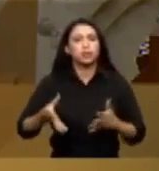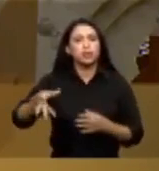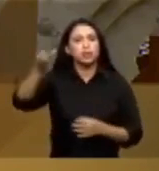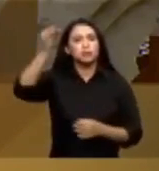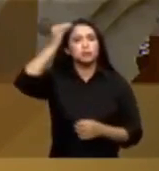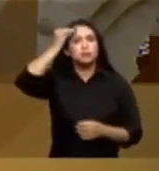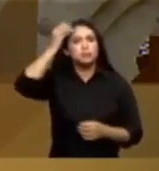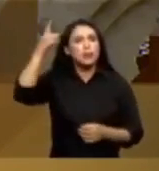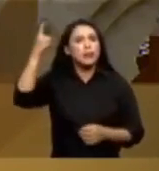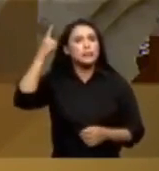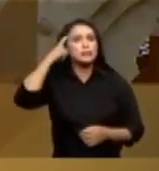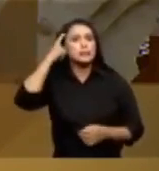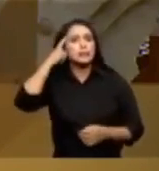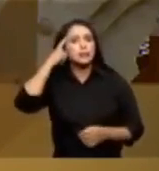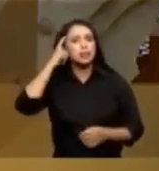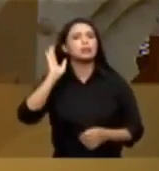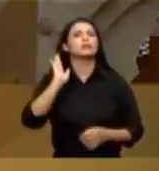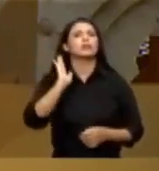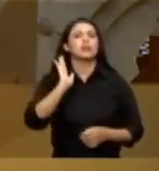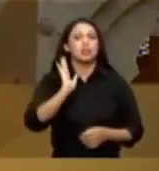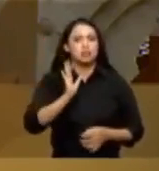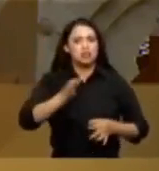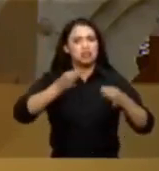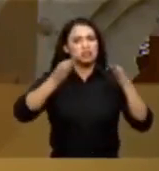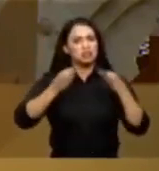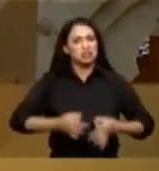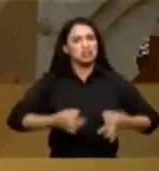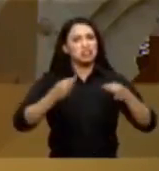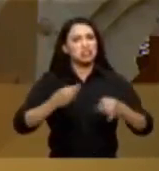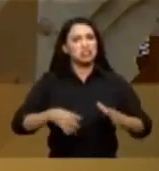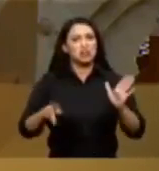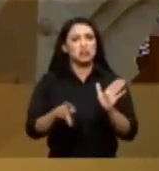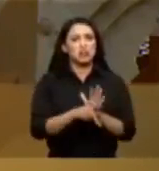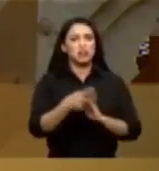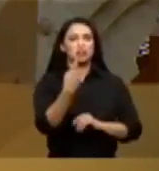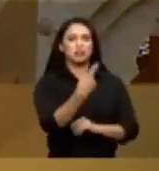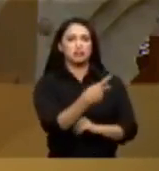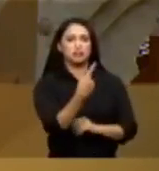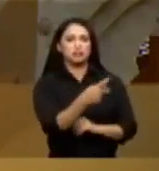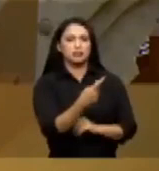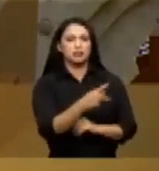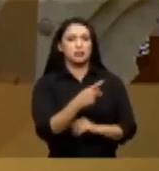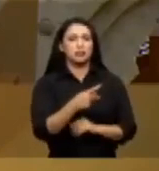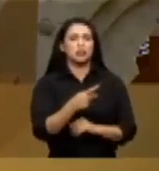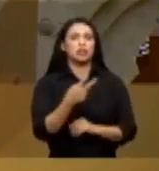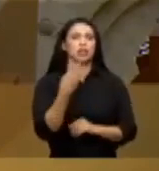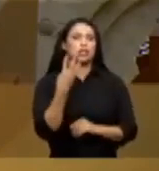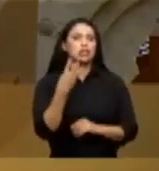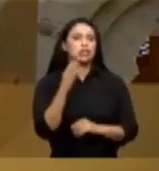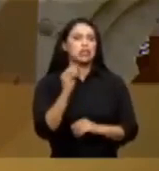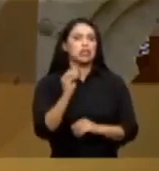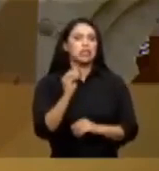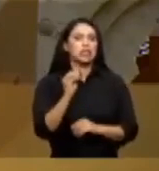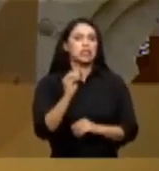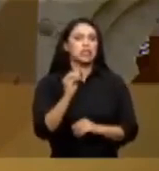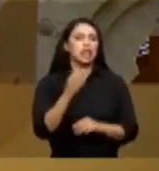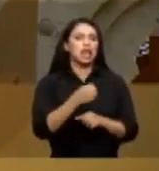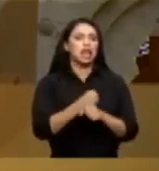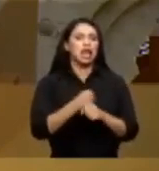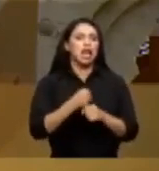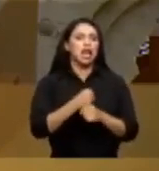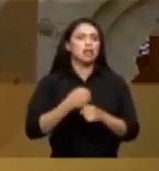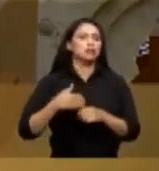outras, foram tratadas com a dignidade que lhes são inerentes ao longo dessas mais de 3 décadas